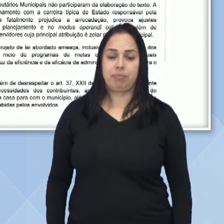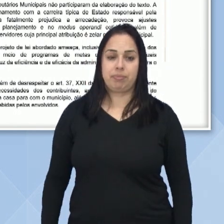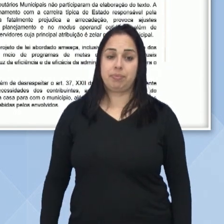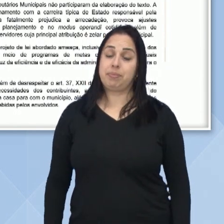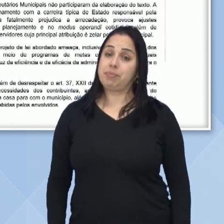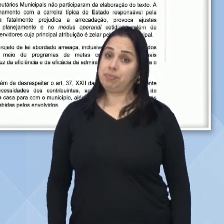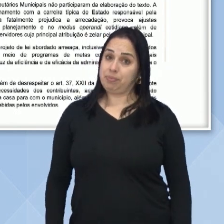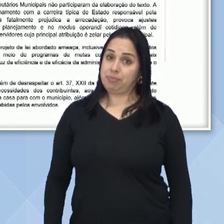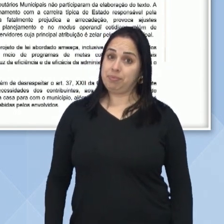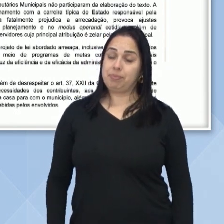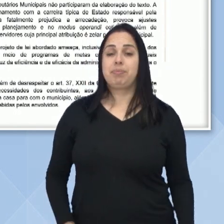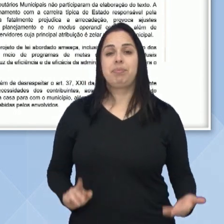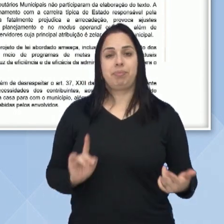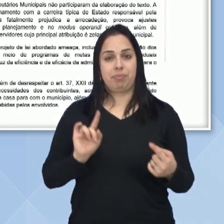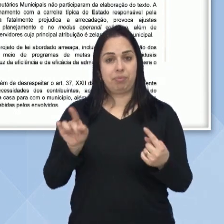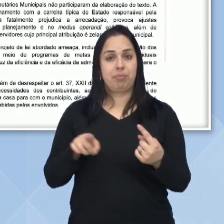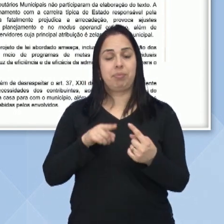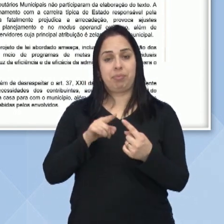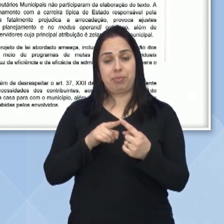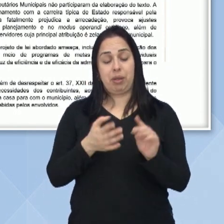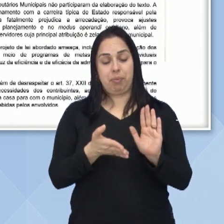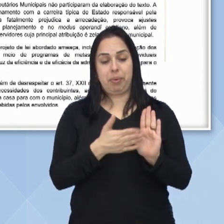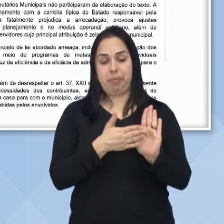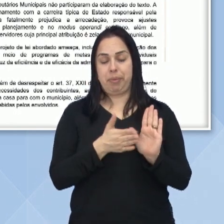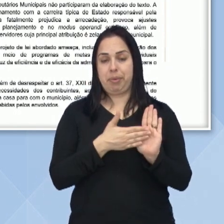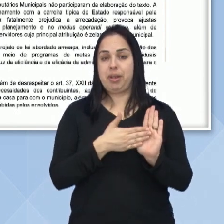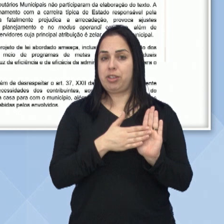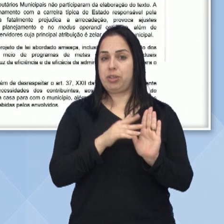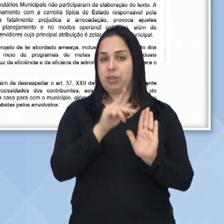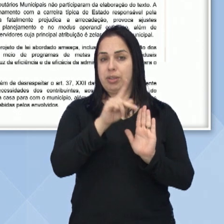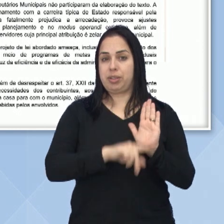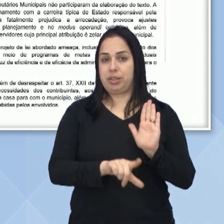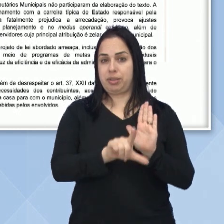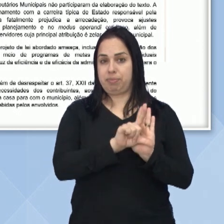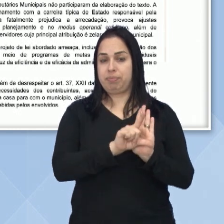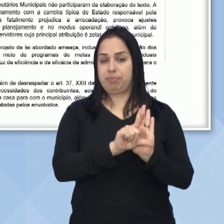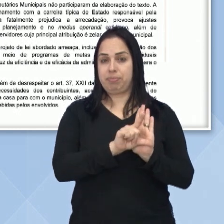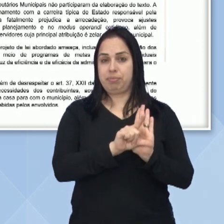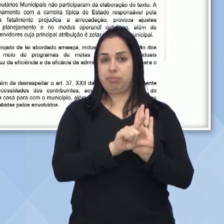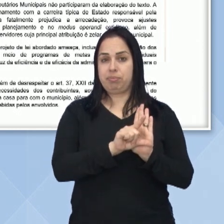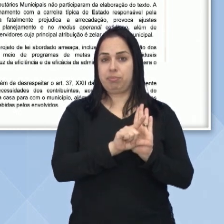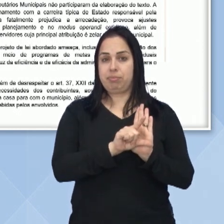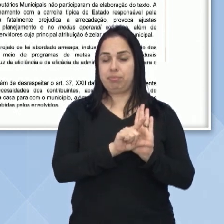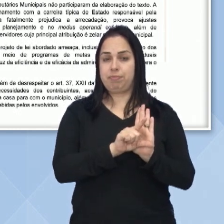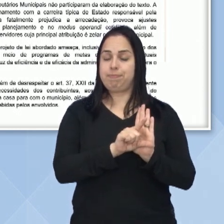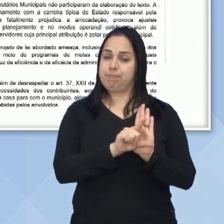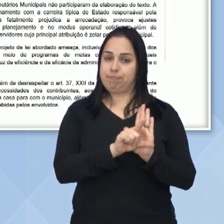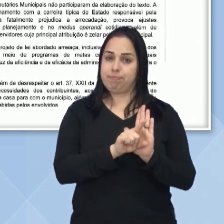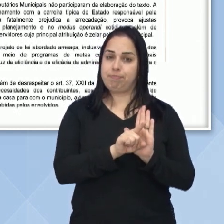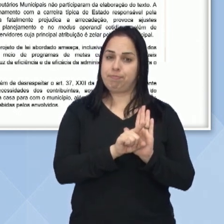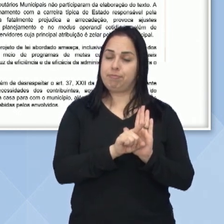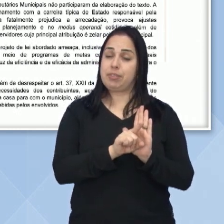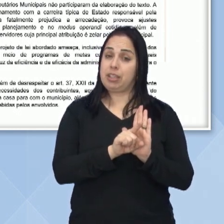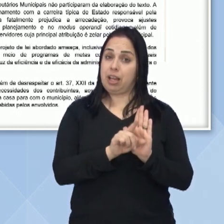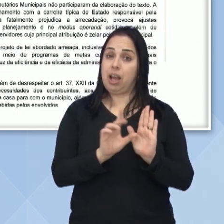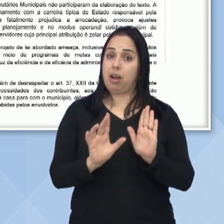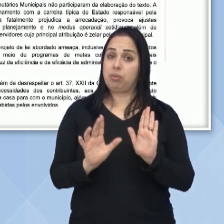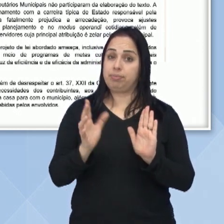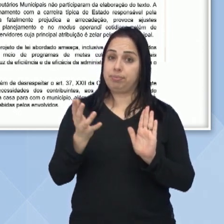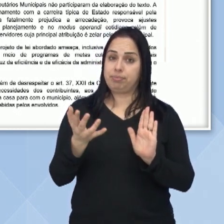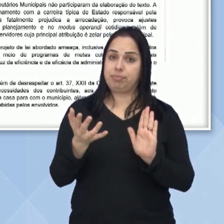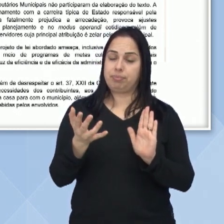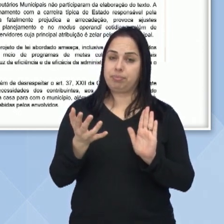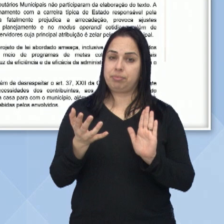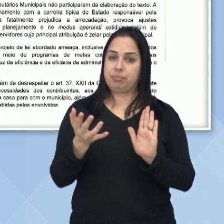A propósito, o projeto de lei abordado ameaça, inclusive,